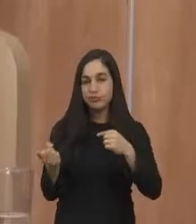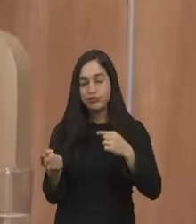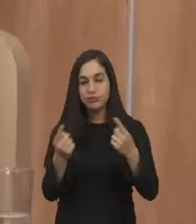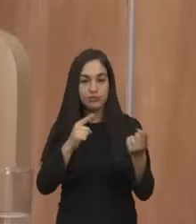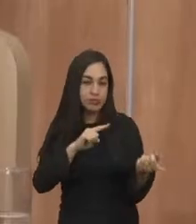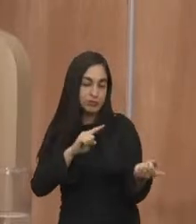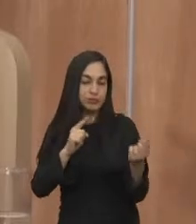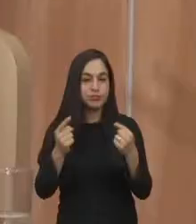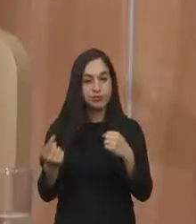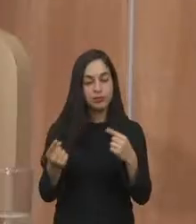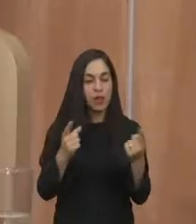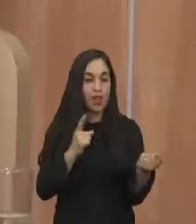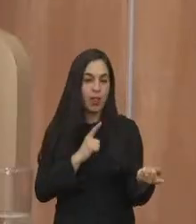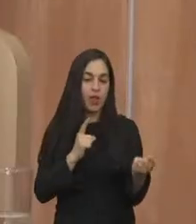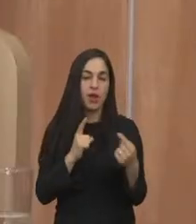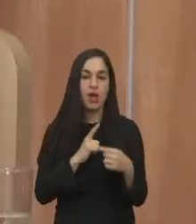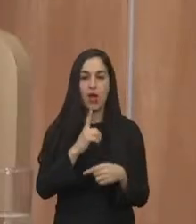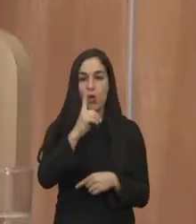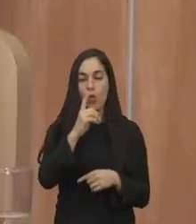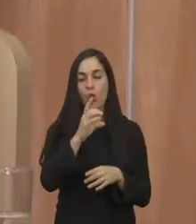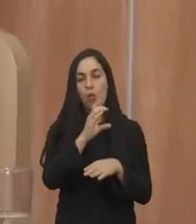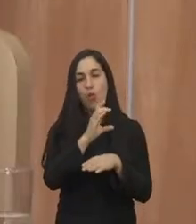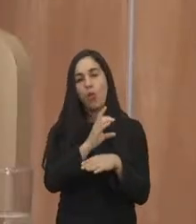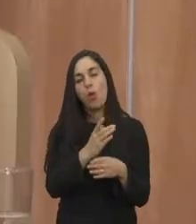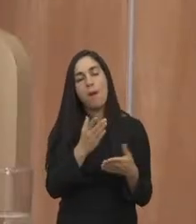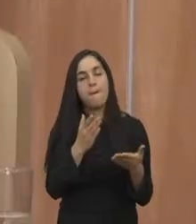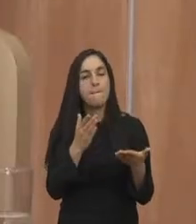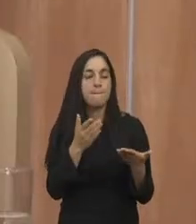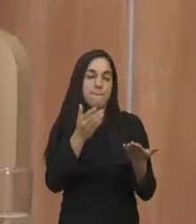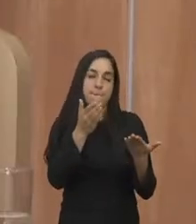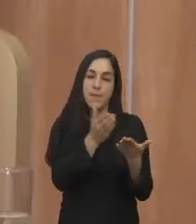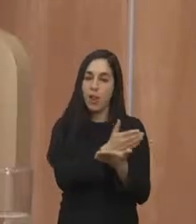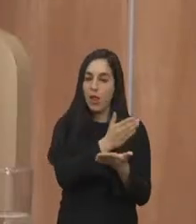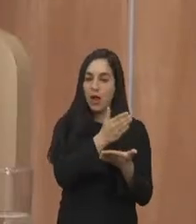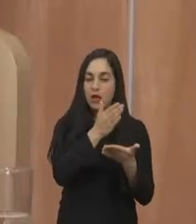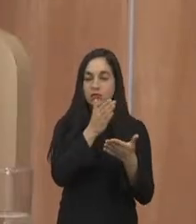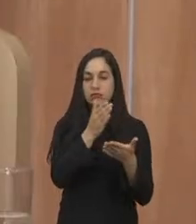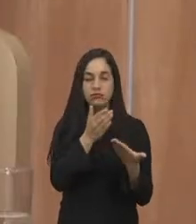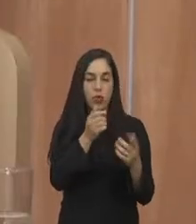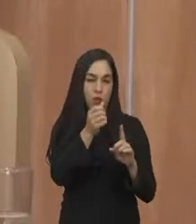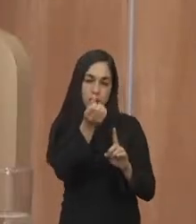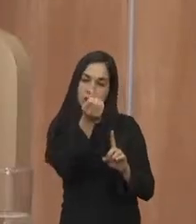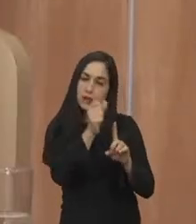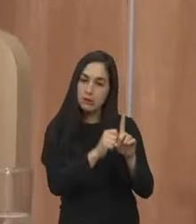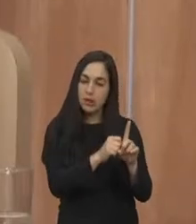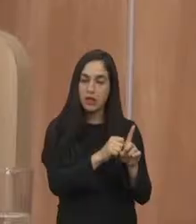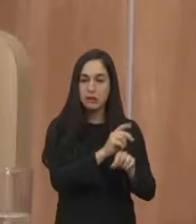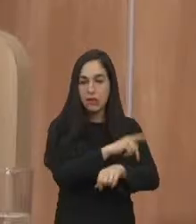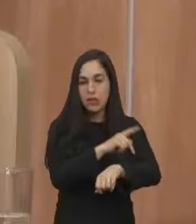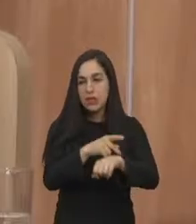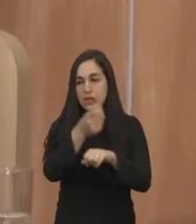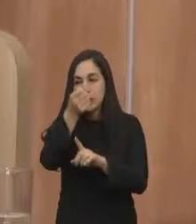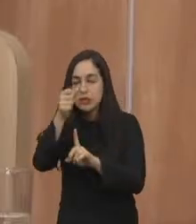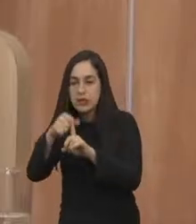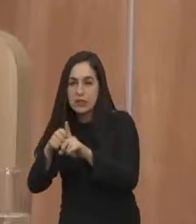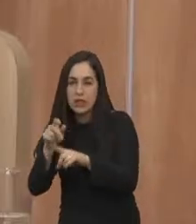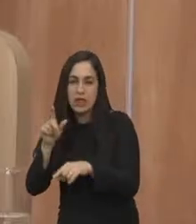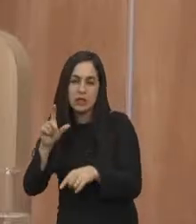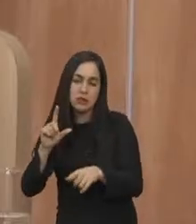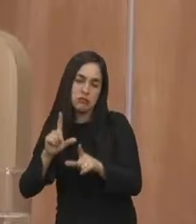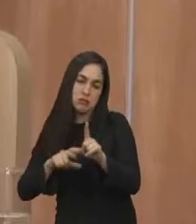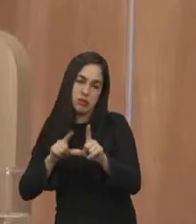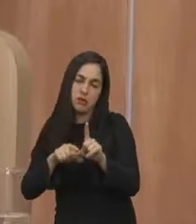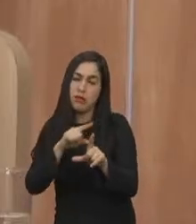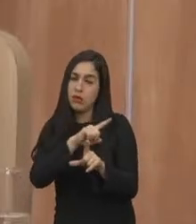curso anual e abrir uma licenciatura em letras, por exemplo. Mas aí a gente também pode retomar esse estudo, né, mostrar